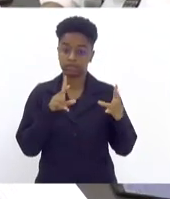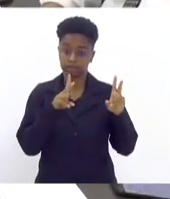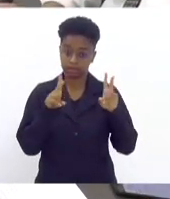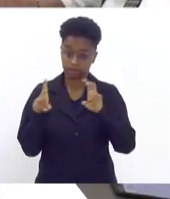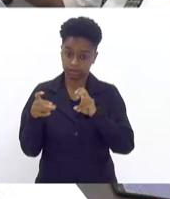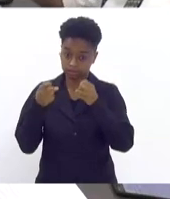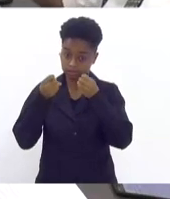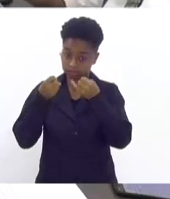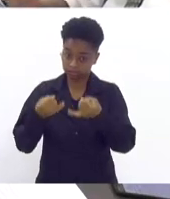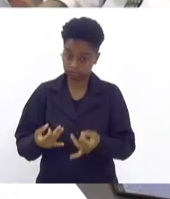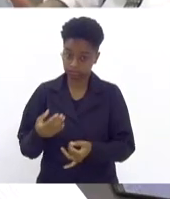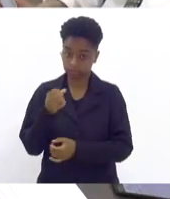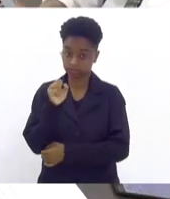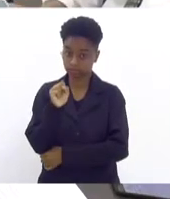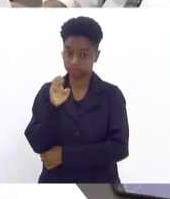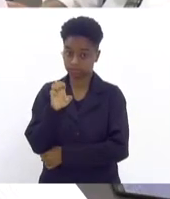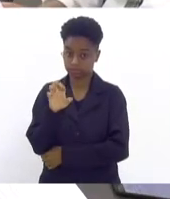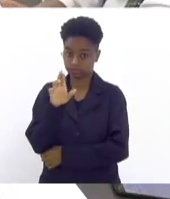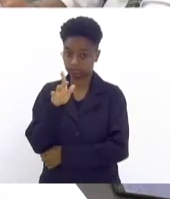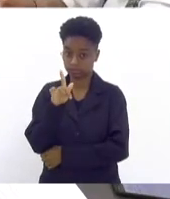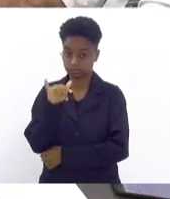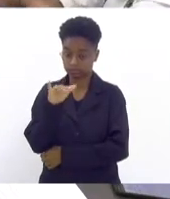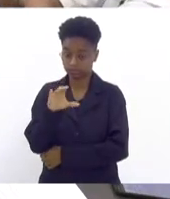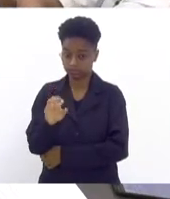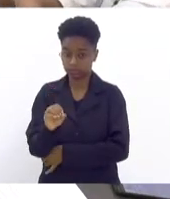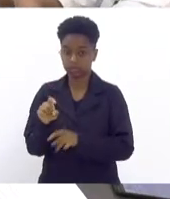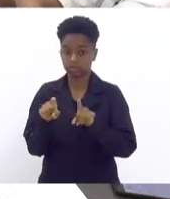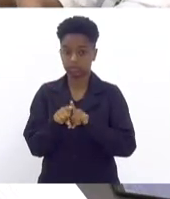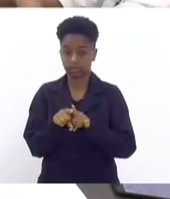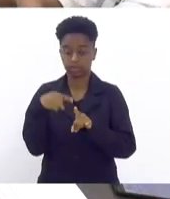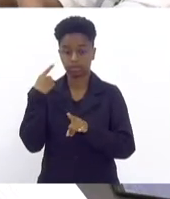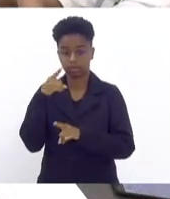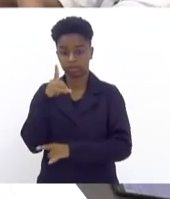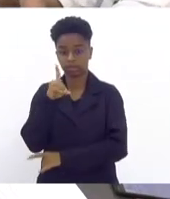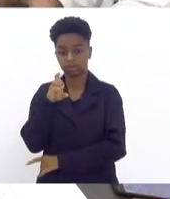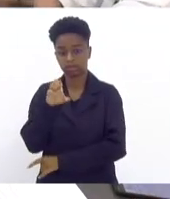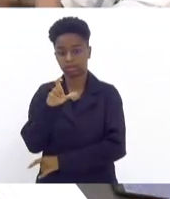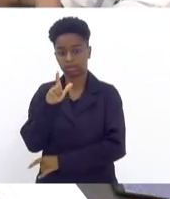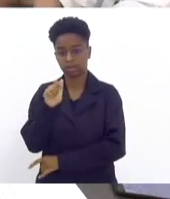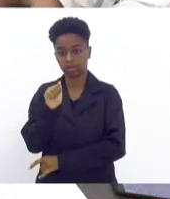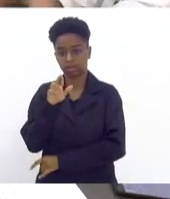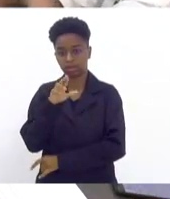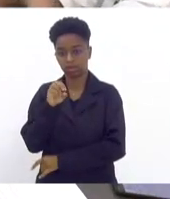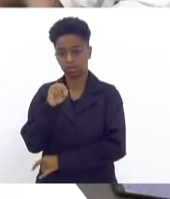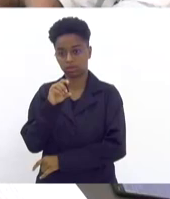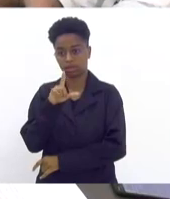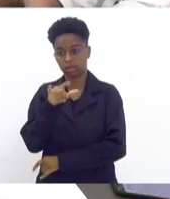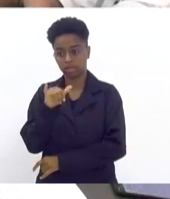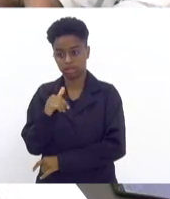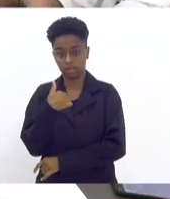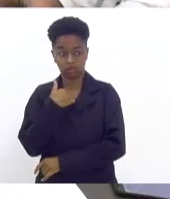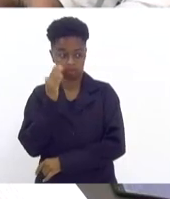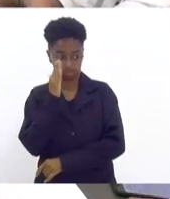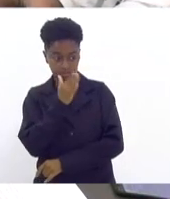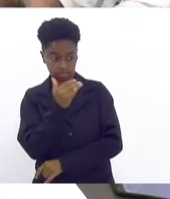doutor Serginho e a manifestação do deputado Delaroli, eu proponho o seguinte, doutor Serginho, essa é dirigida a Vossa